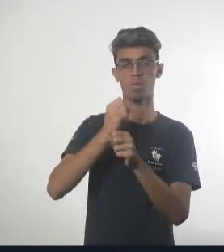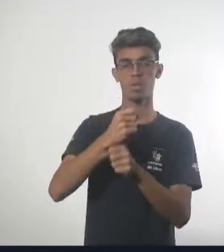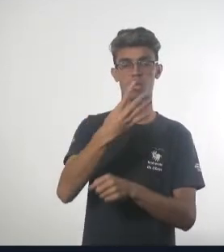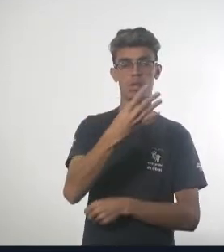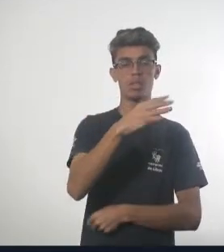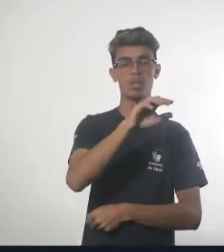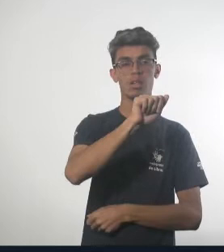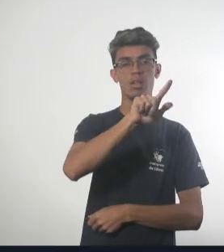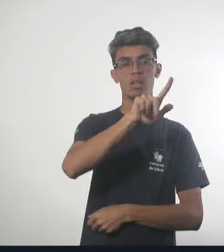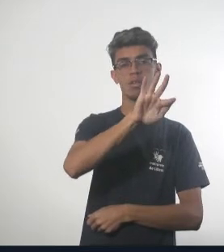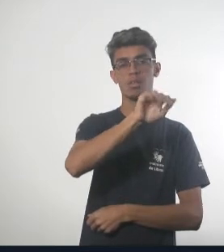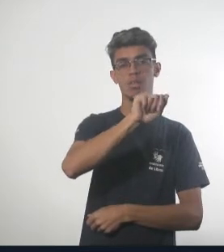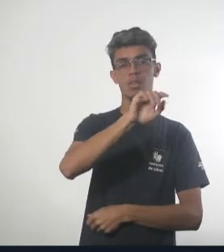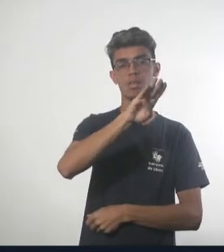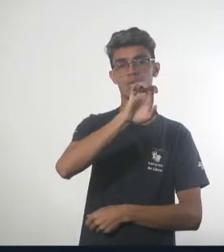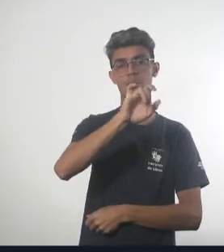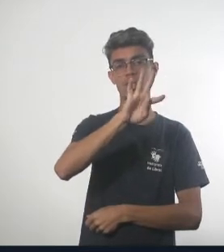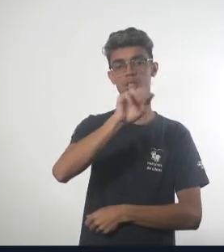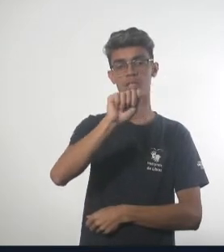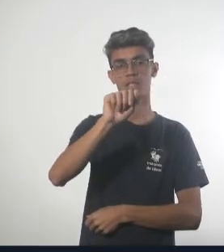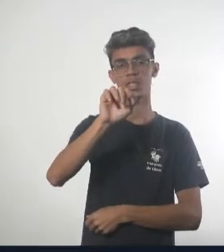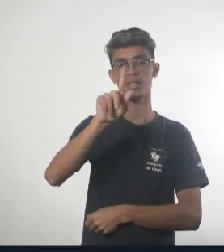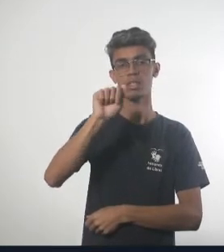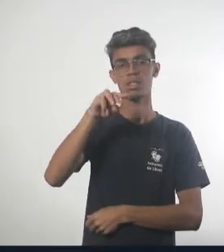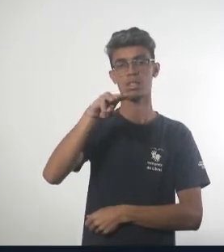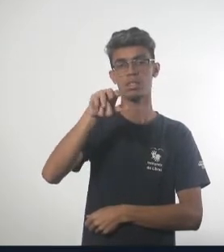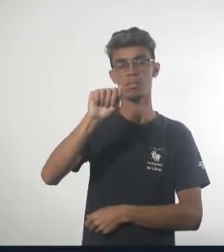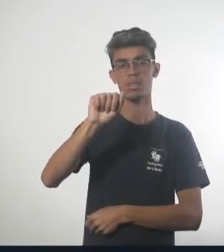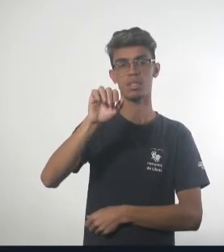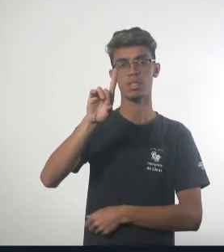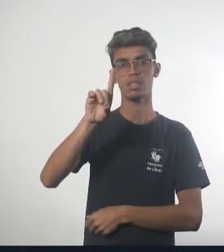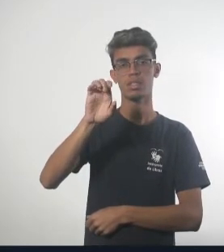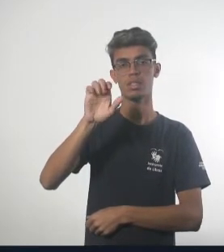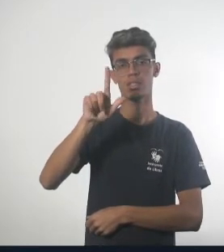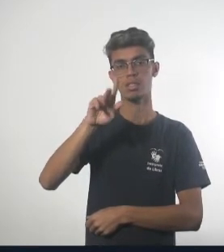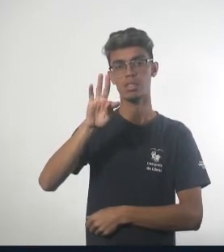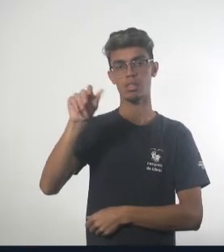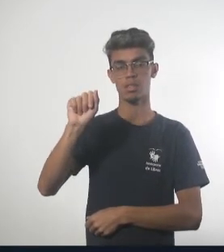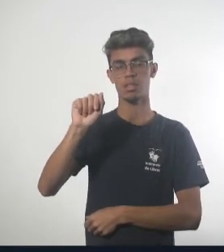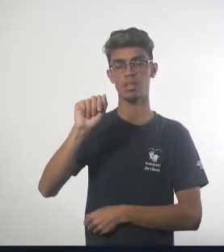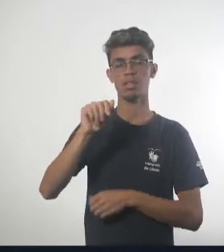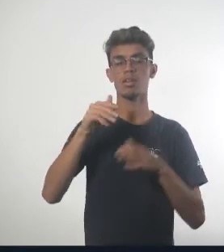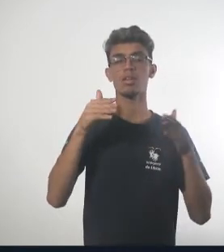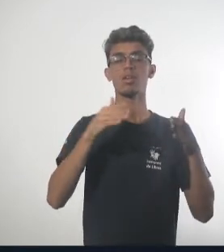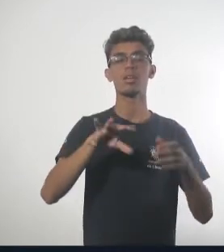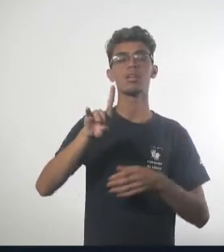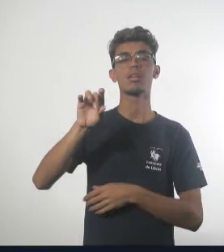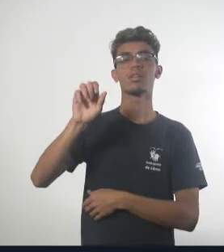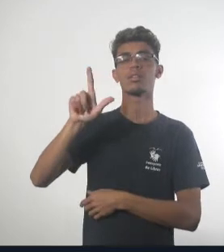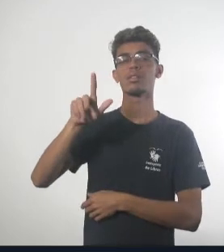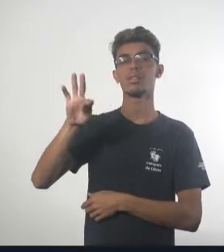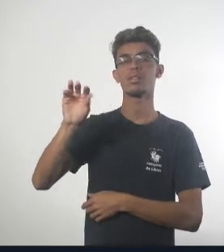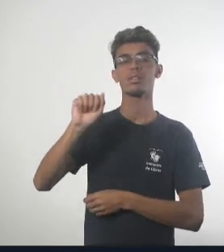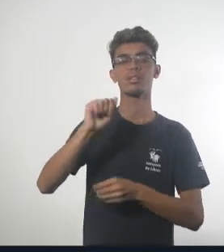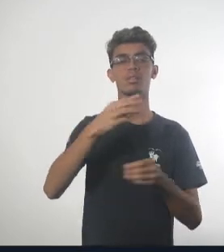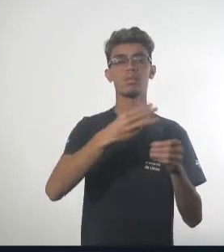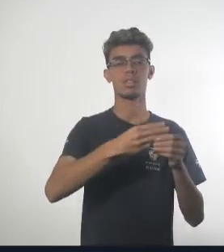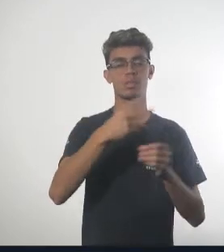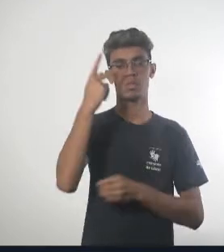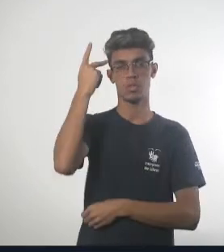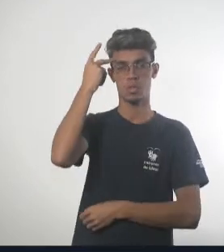Alfa, Beta, Gama e Delta, mas nós trouxemos hoje a atualização em relação à variante Delta no município de São